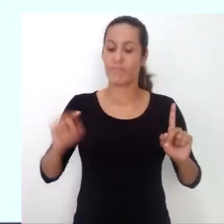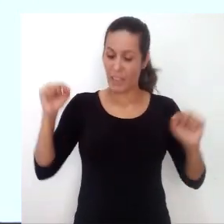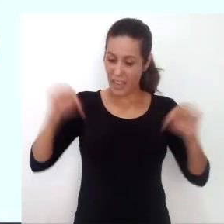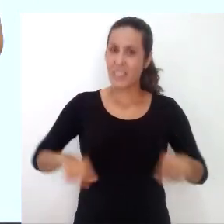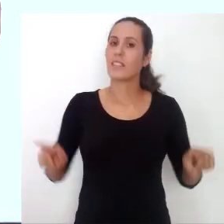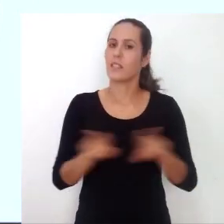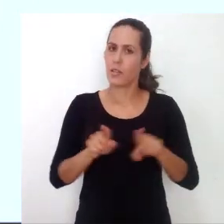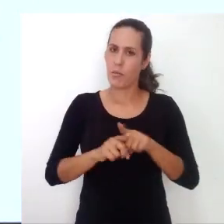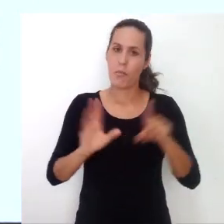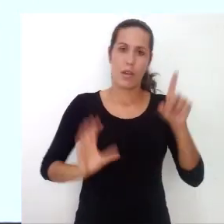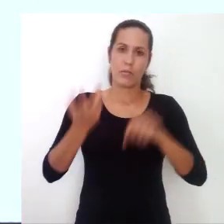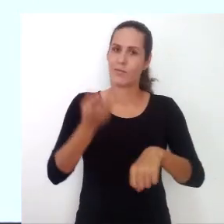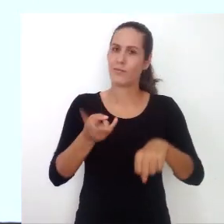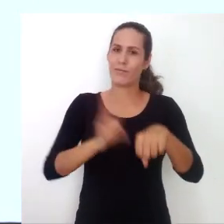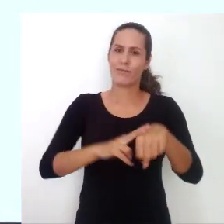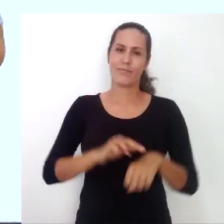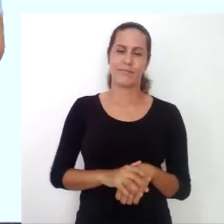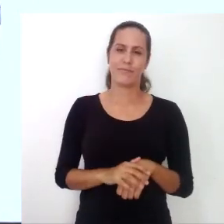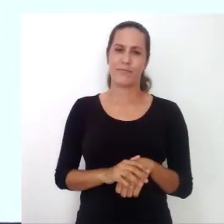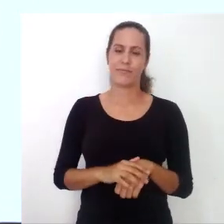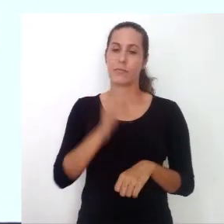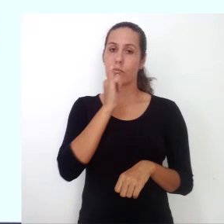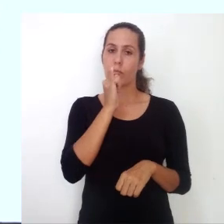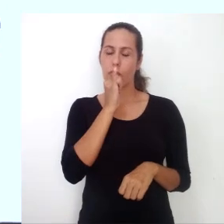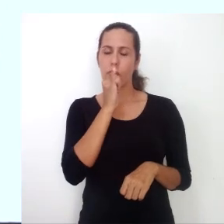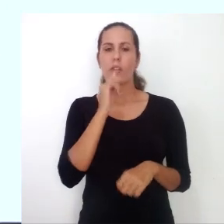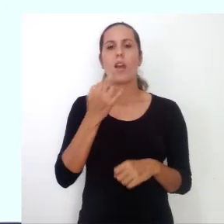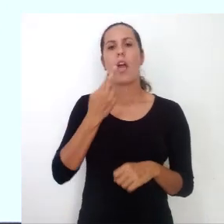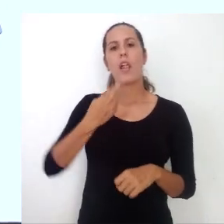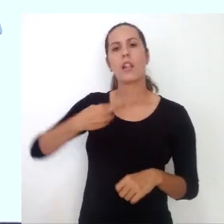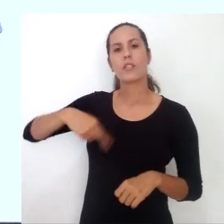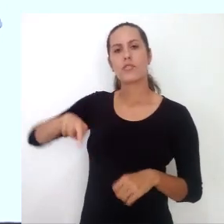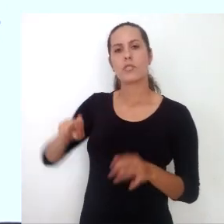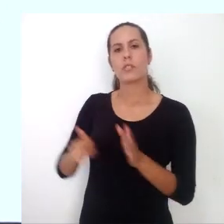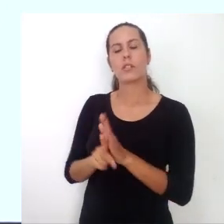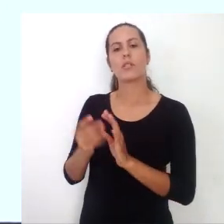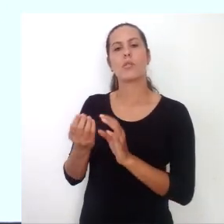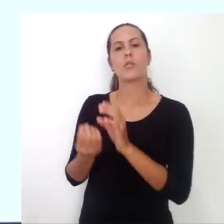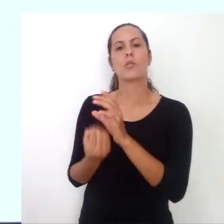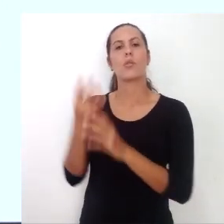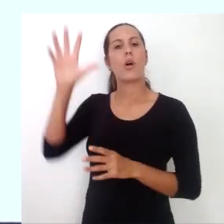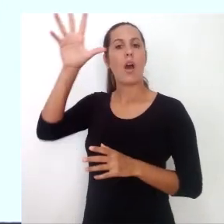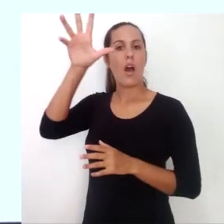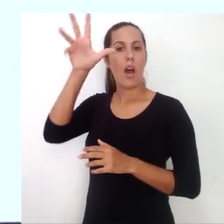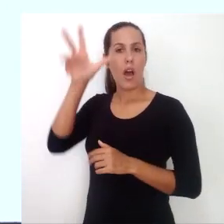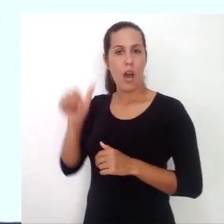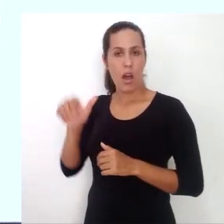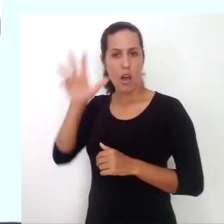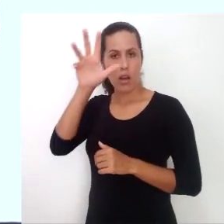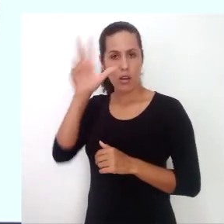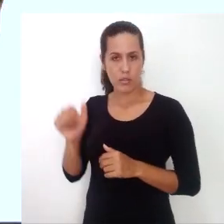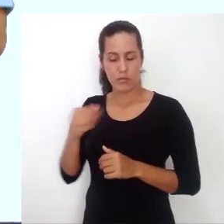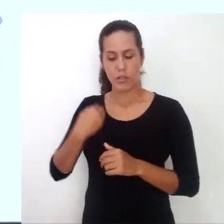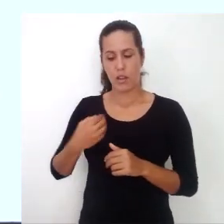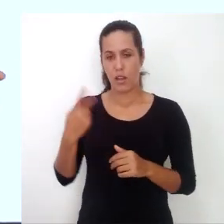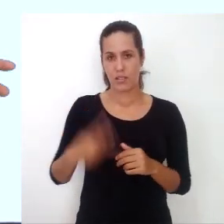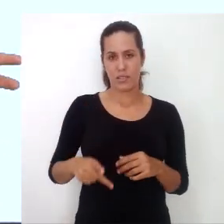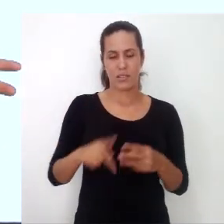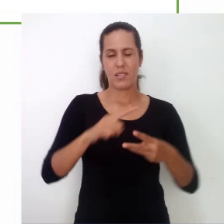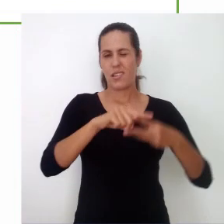segundo ponto: as religiões de matrizes africanas é um exemplo, certo? São exemplos de religiões que